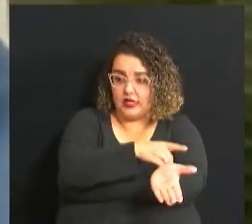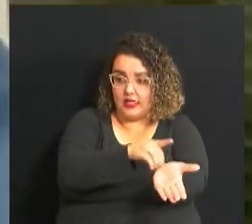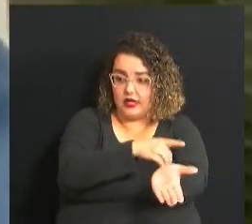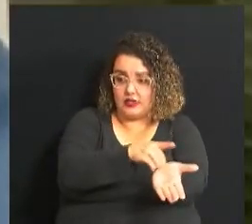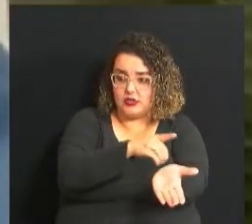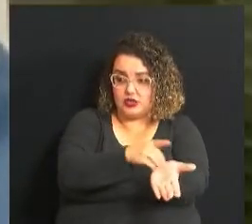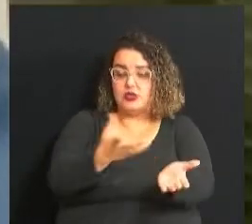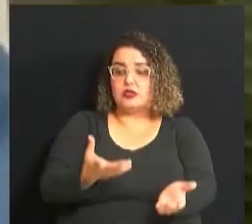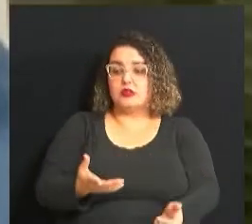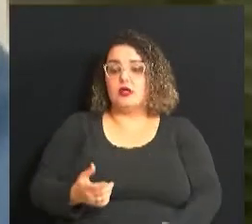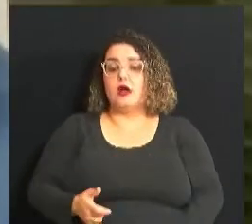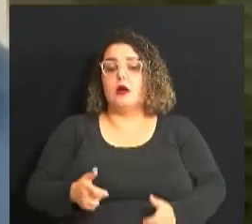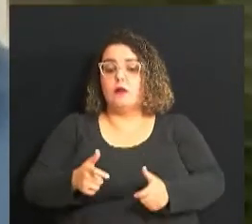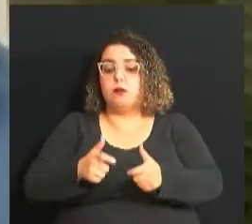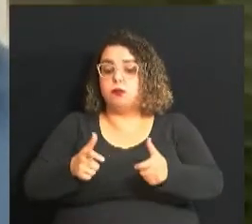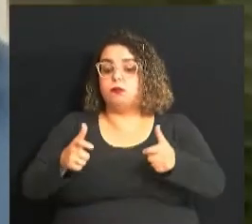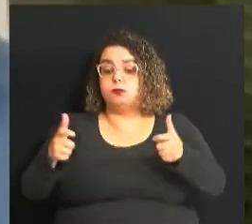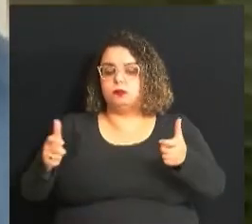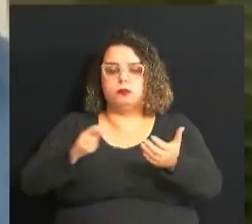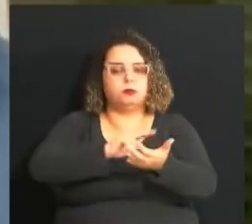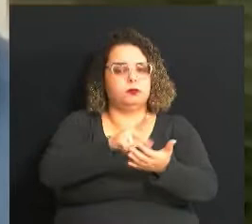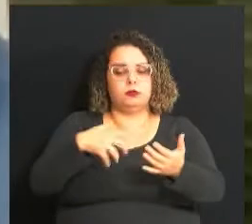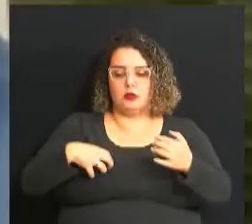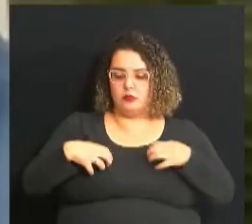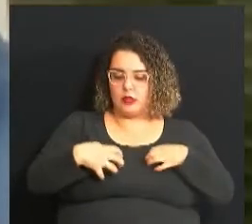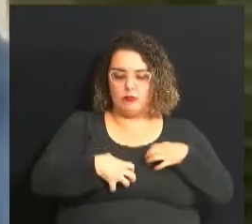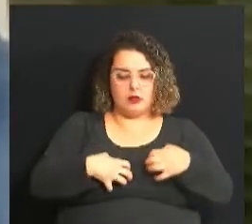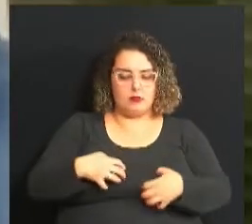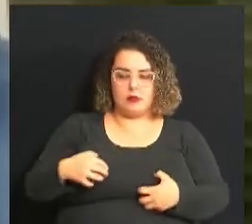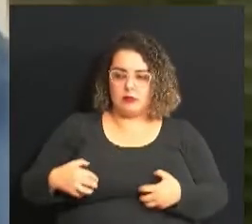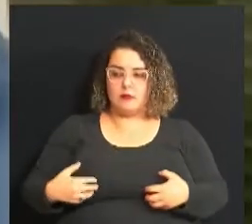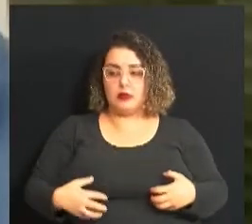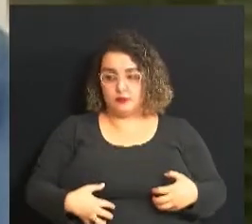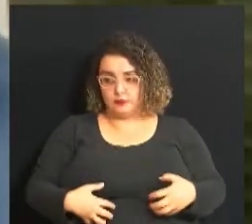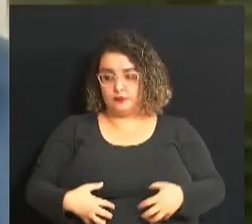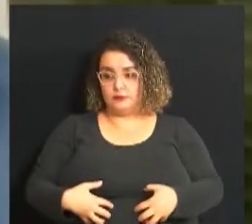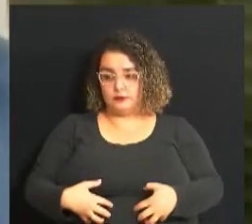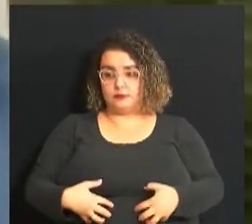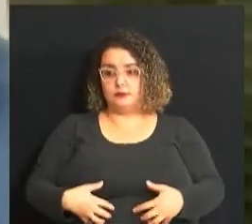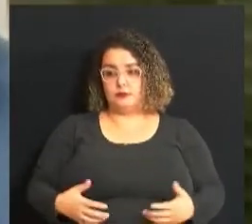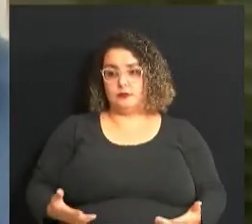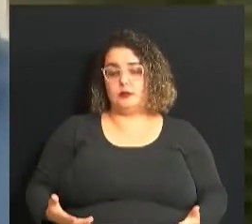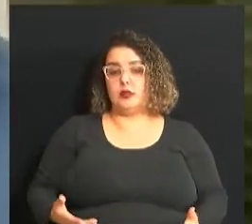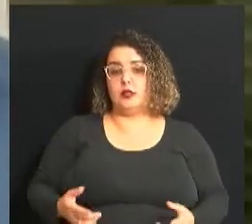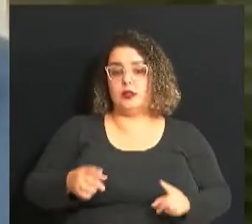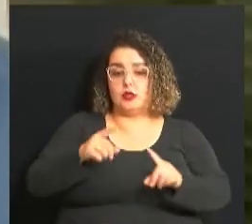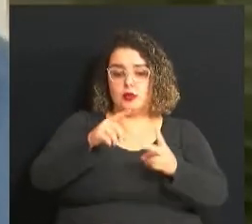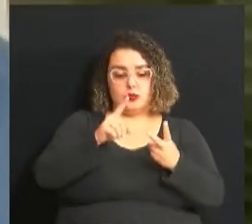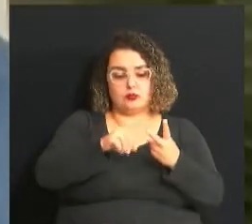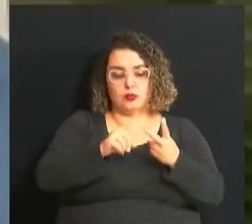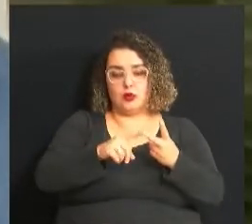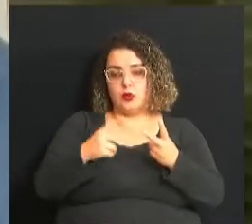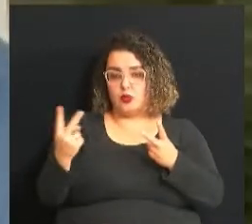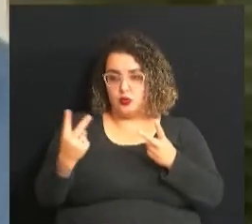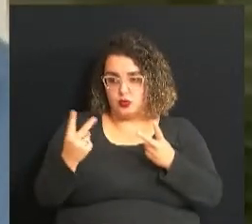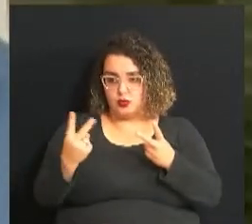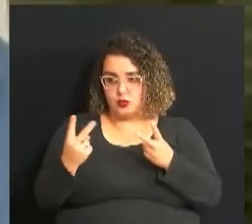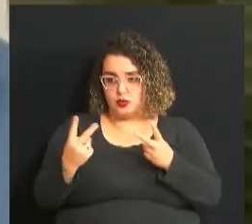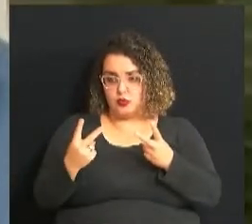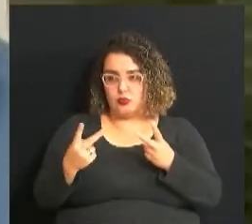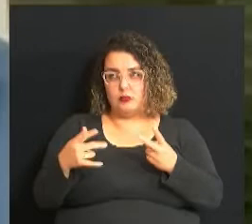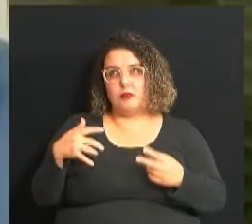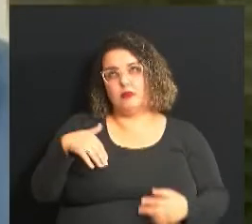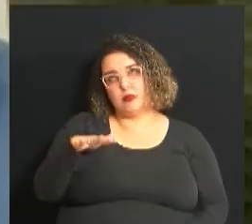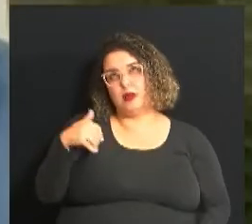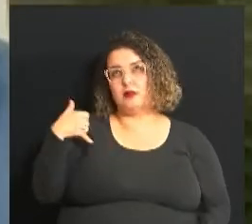dessa substância em vários órgãos. E o diabetes tipo 2, por exemplo, ocorre no indivíduo mais idoso,